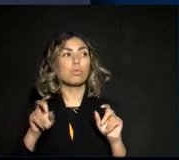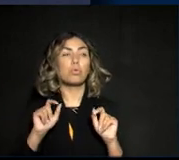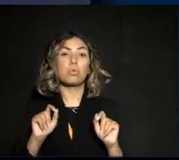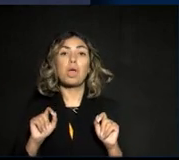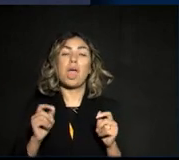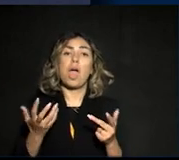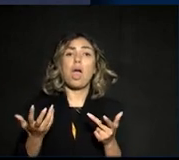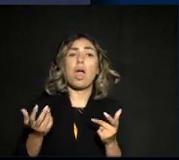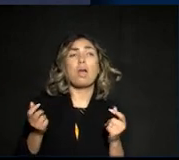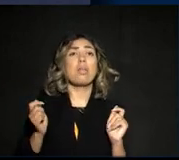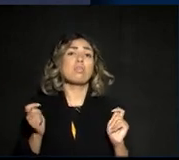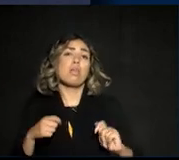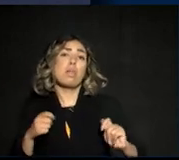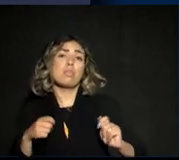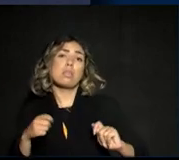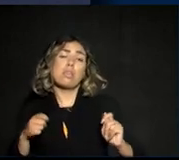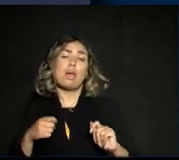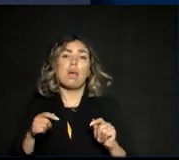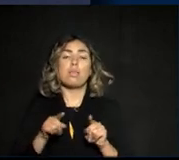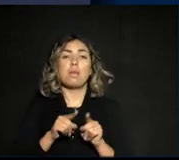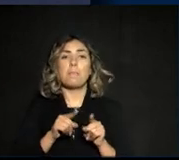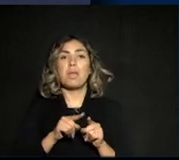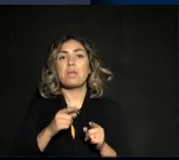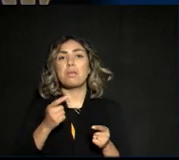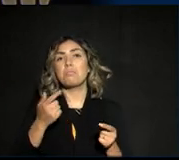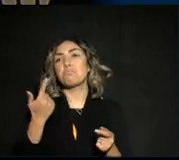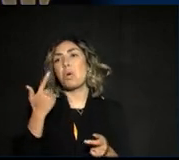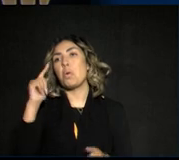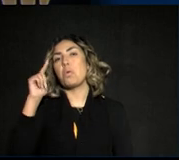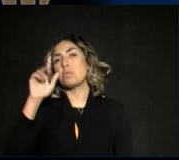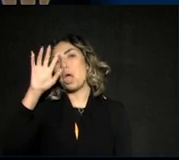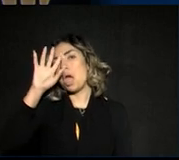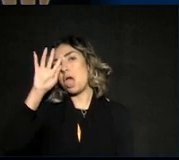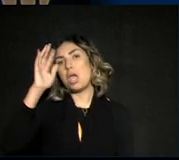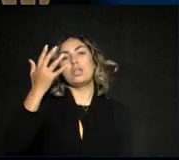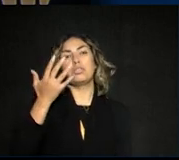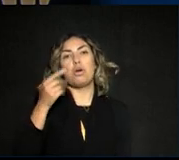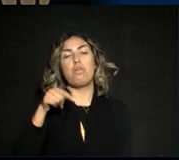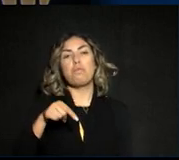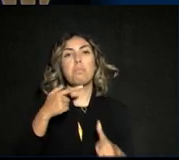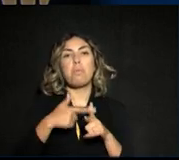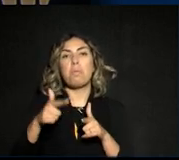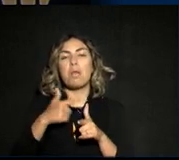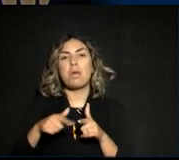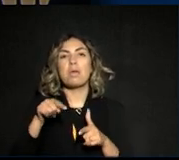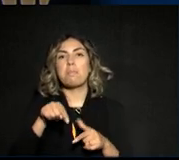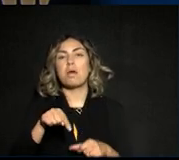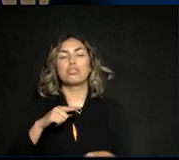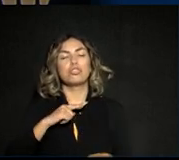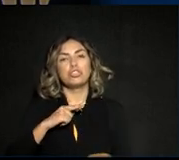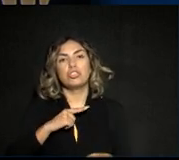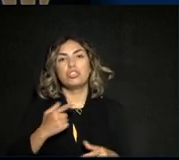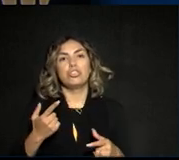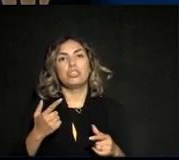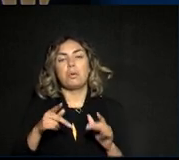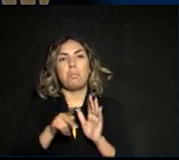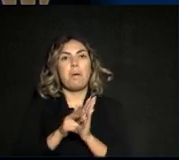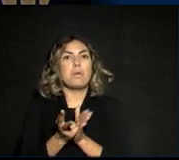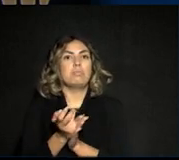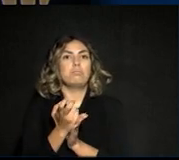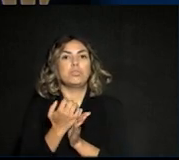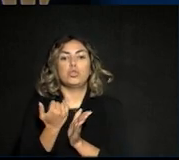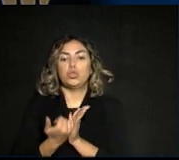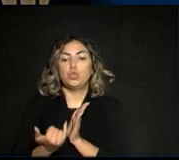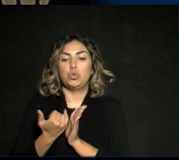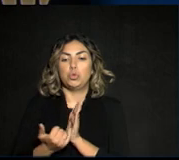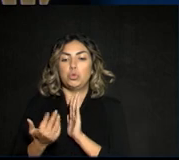de uma outra solução qualquer para o problema dessa volatilidade, vamos dizer assim, tributária, não